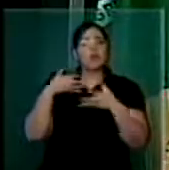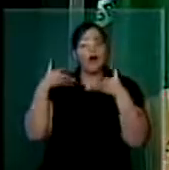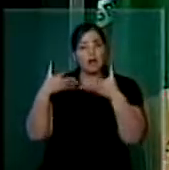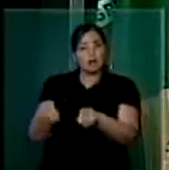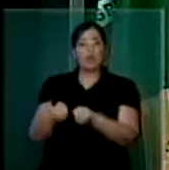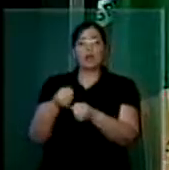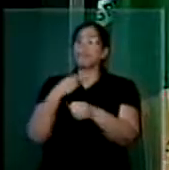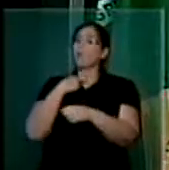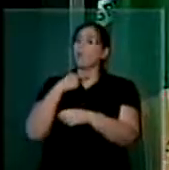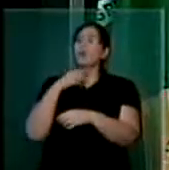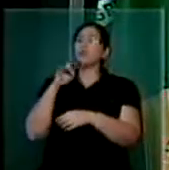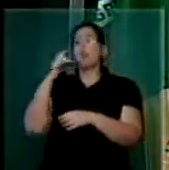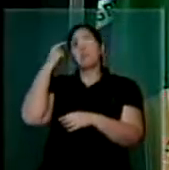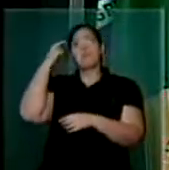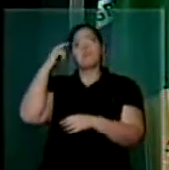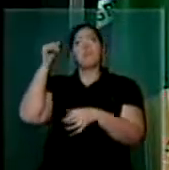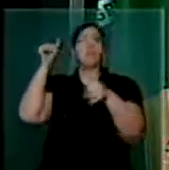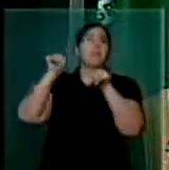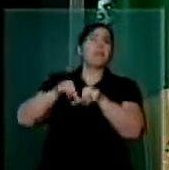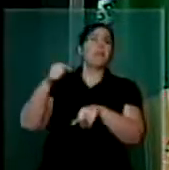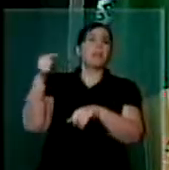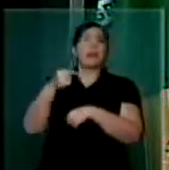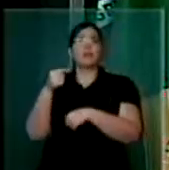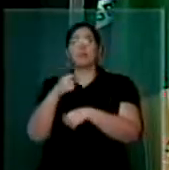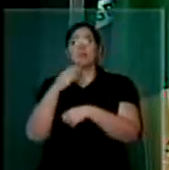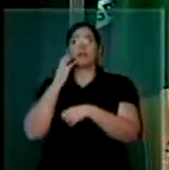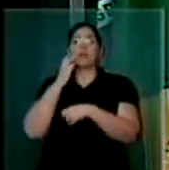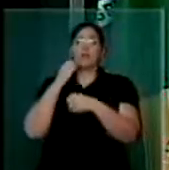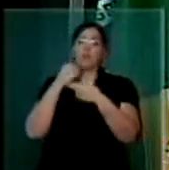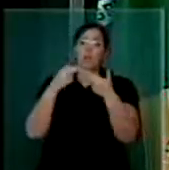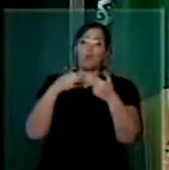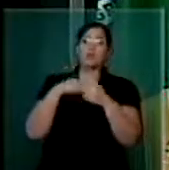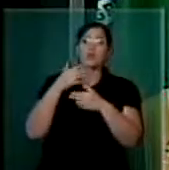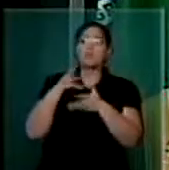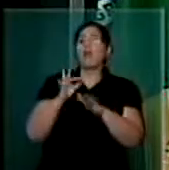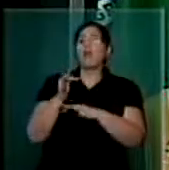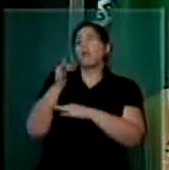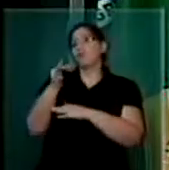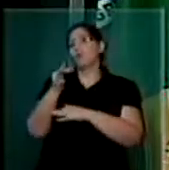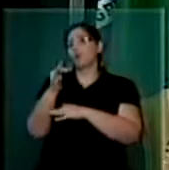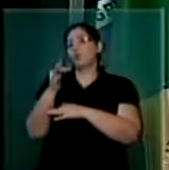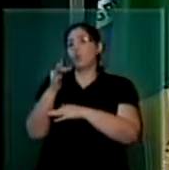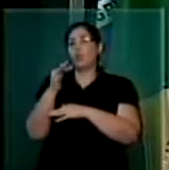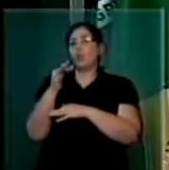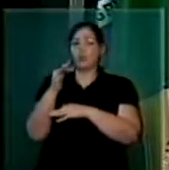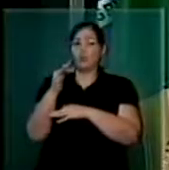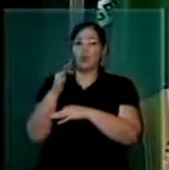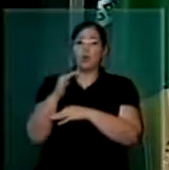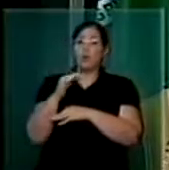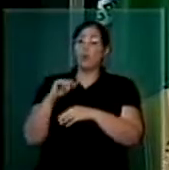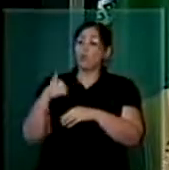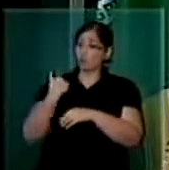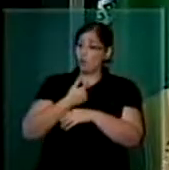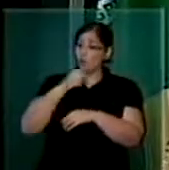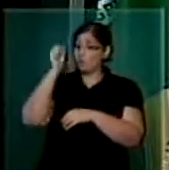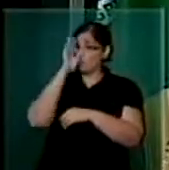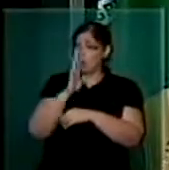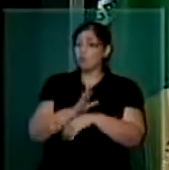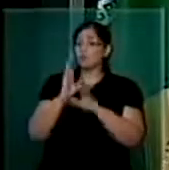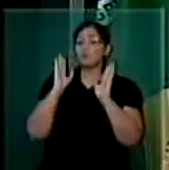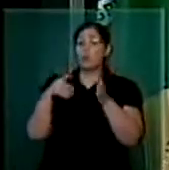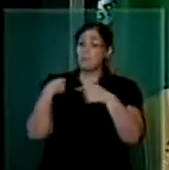sejam apenas negativos, negadores do futuro para uma parcela expressiva do nosso país. O nosso